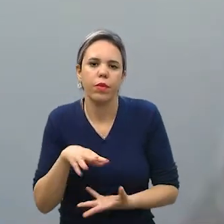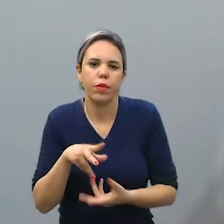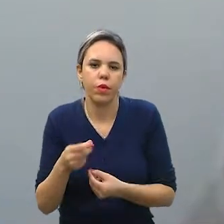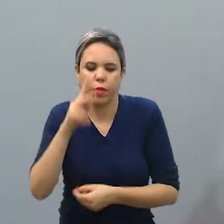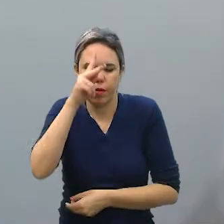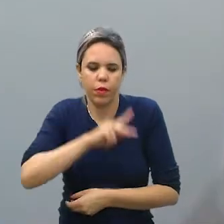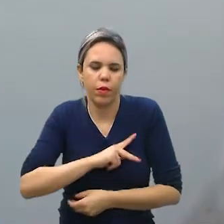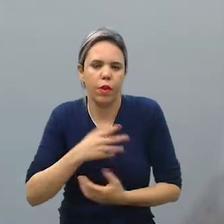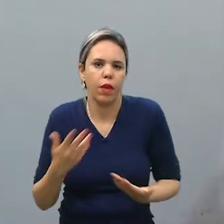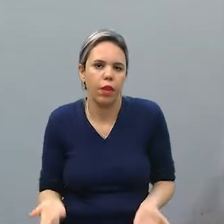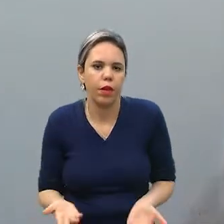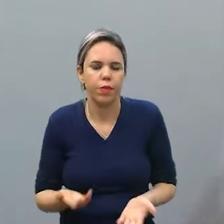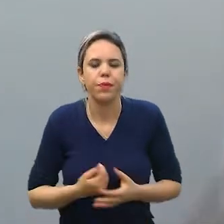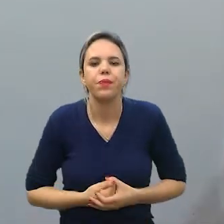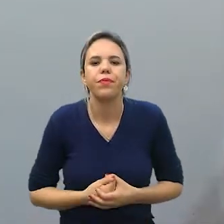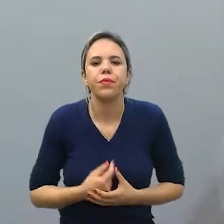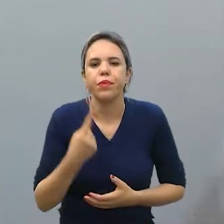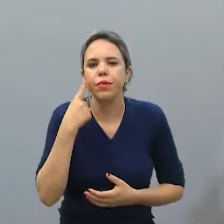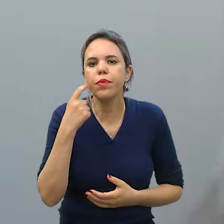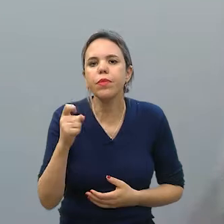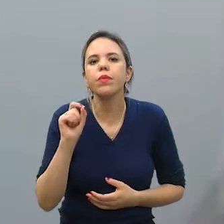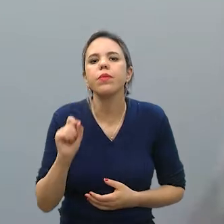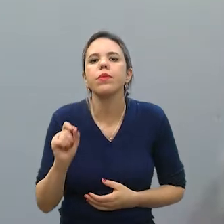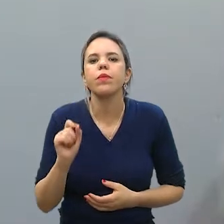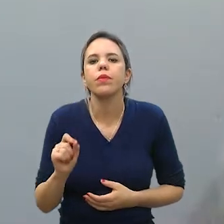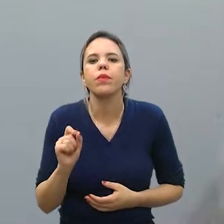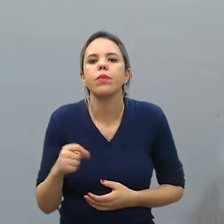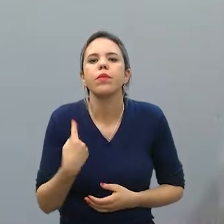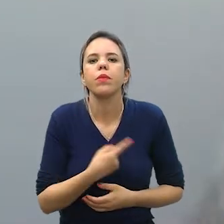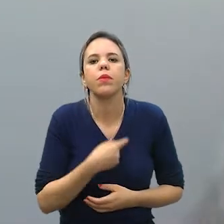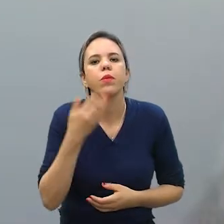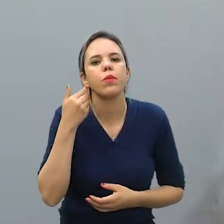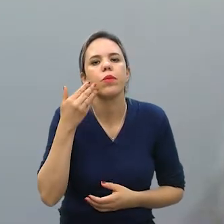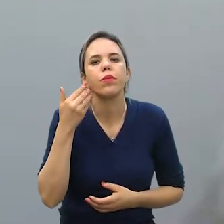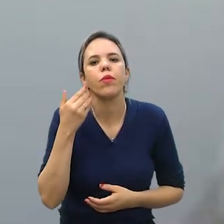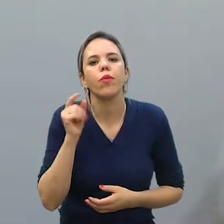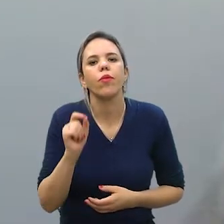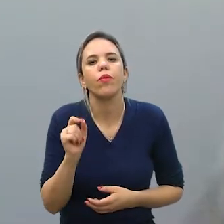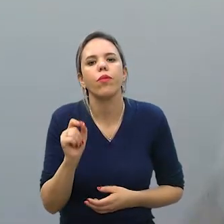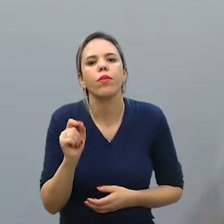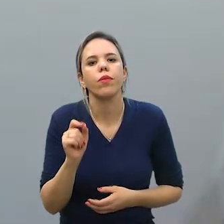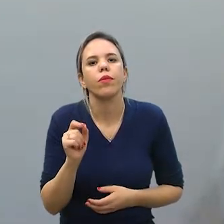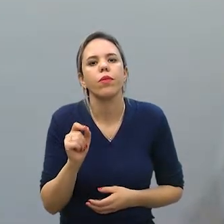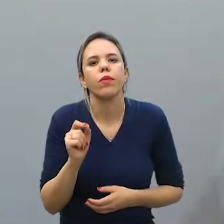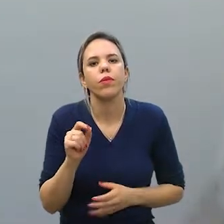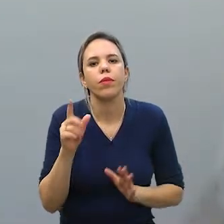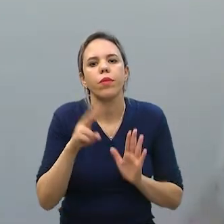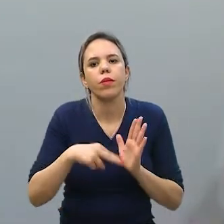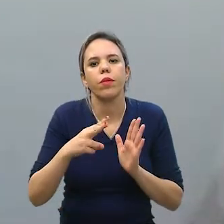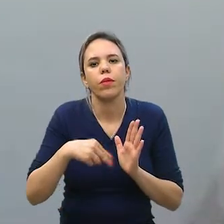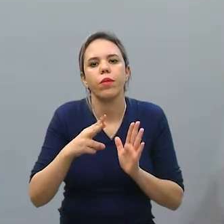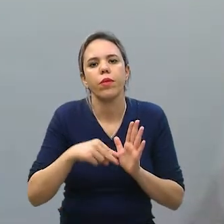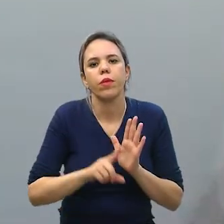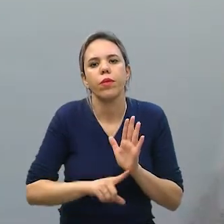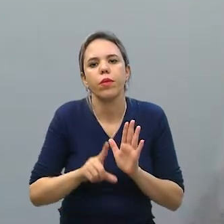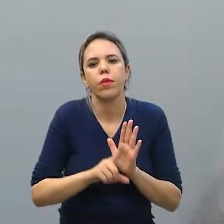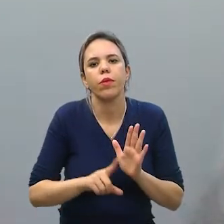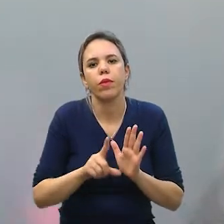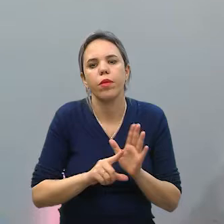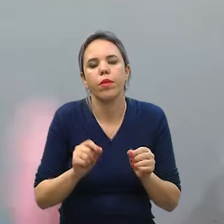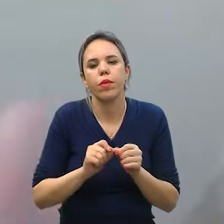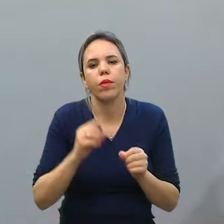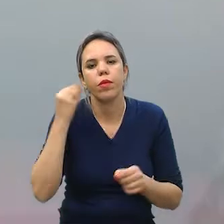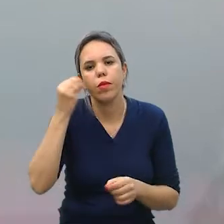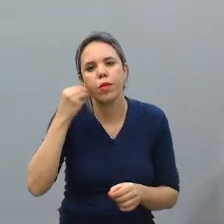a si mesmo. O interessante seria que a gente aproveitasse a leitura das obras literárias para fazer